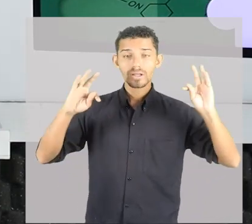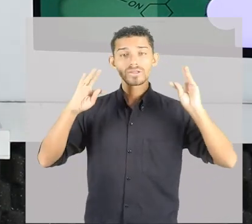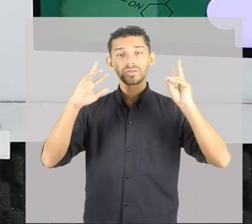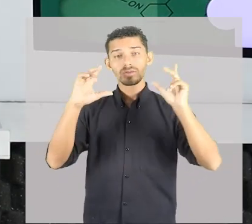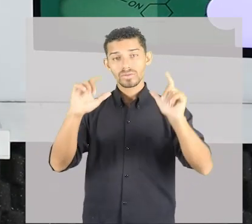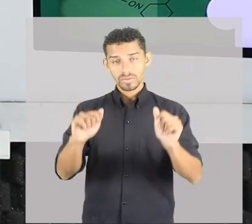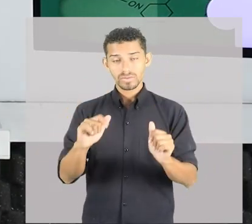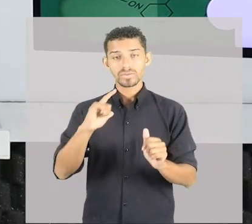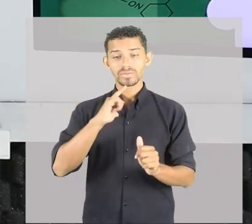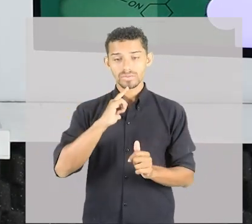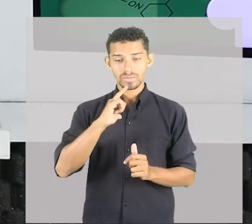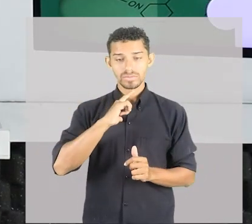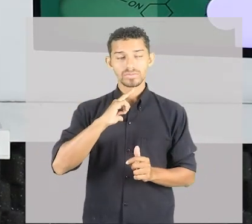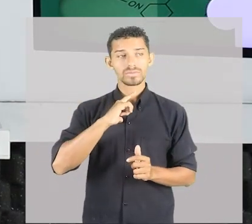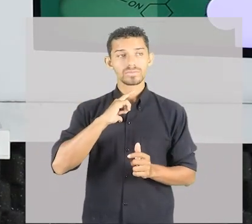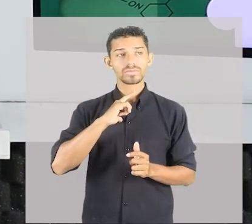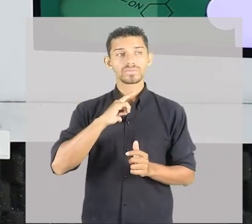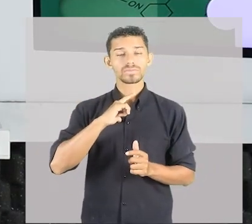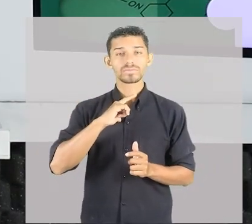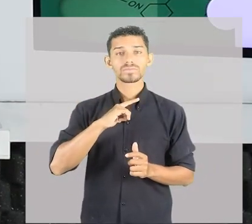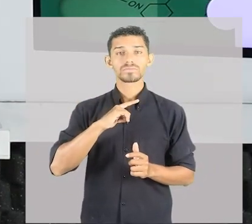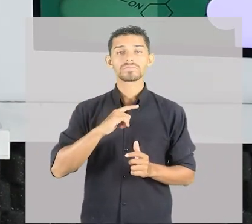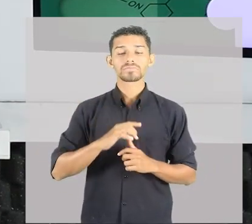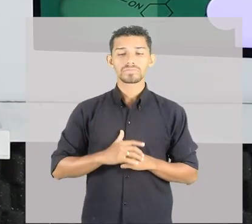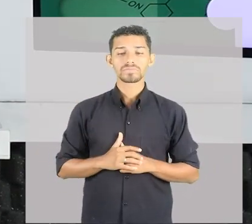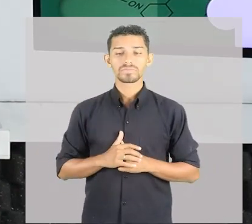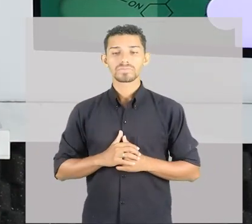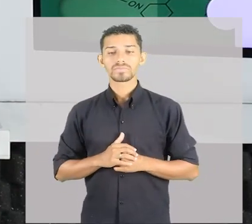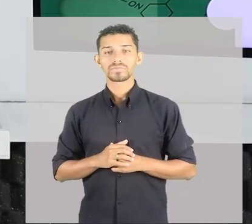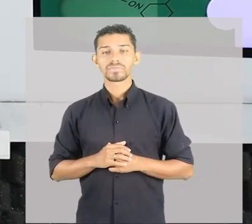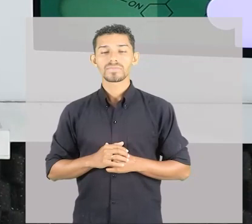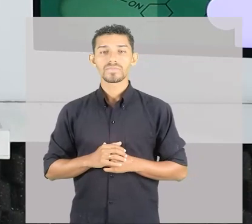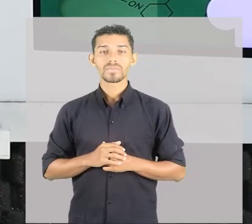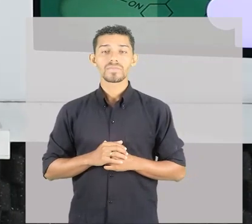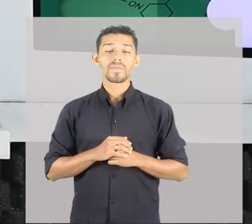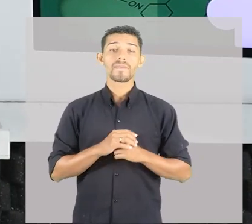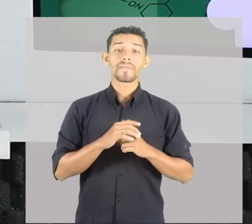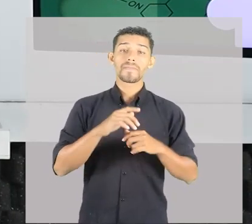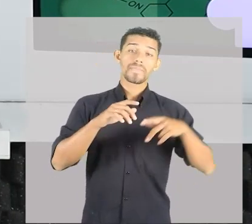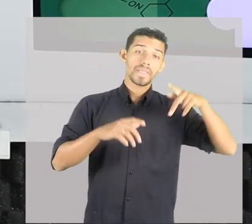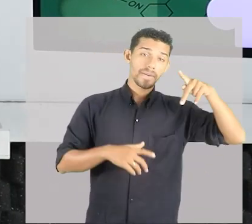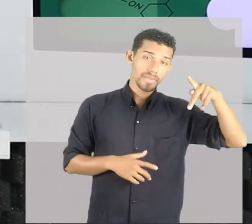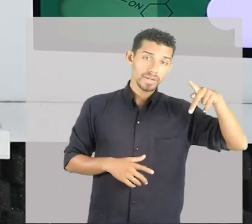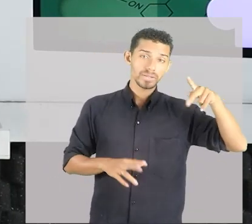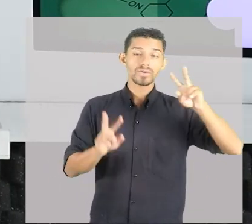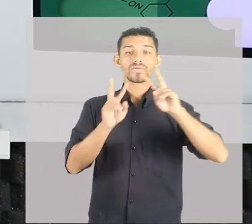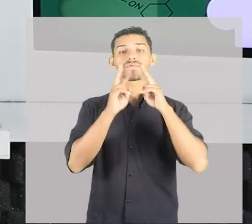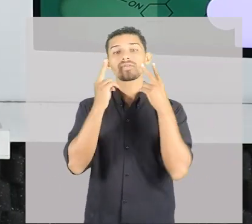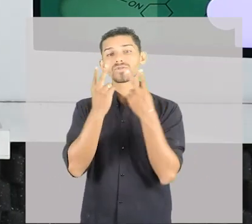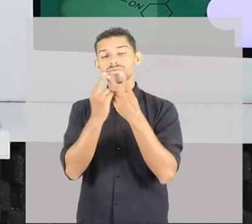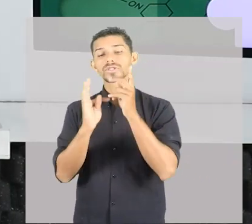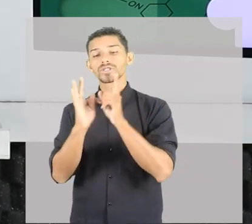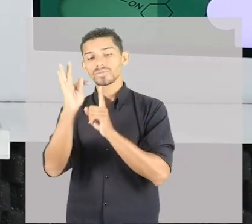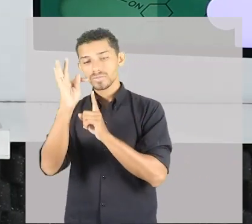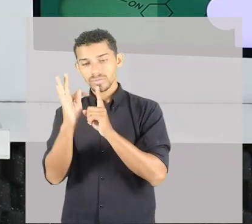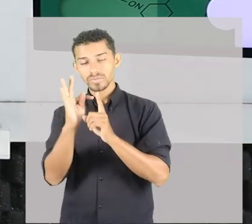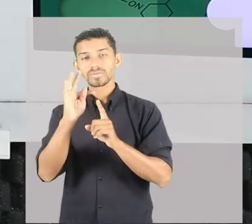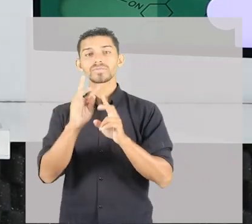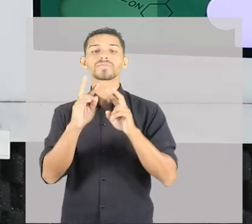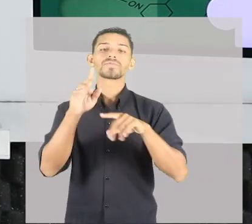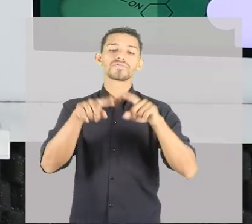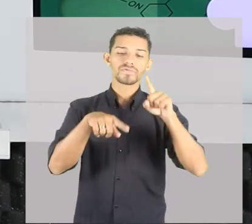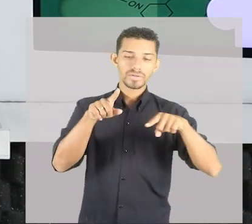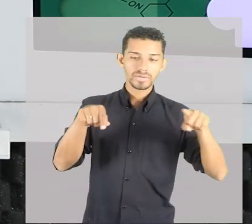as suas variáveis de estado né pressão volume temperatura variou pressão volume temperatura as variáveis